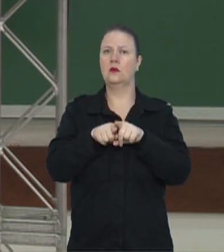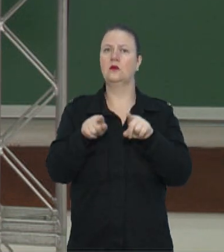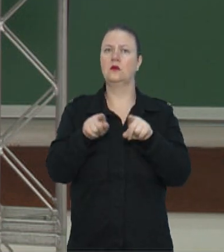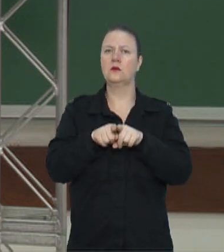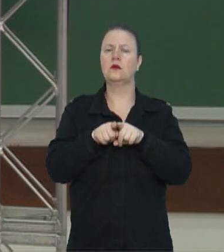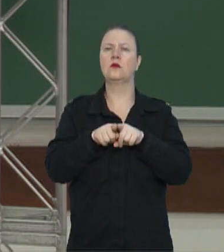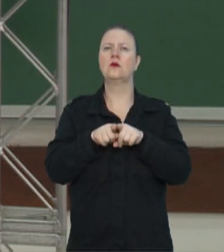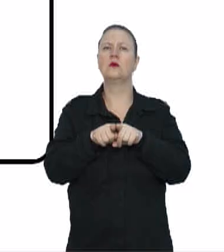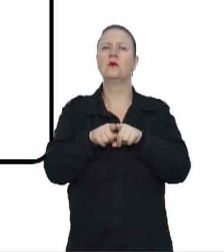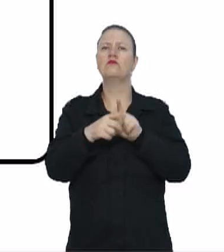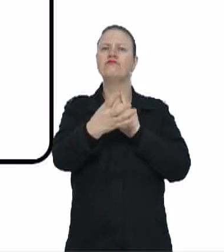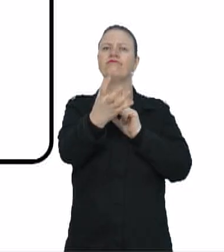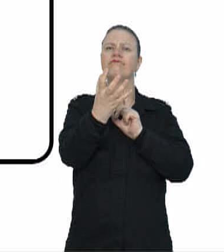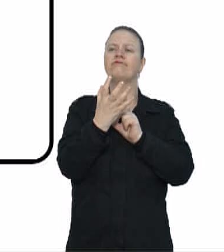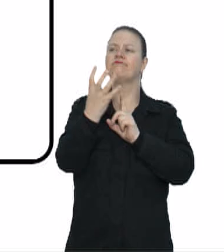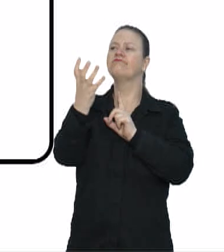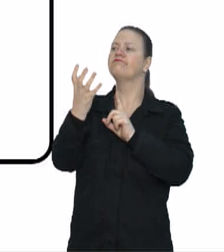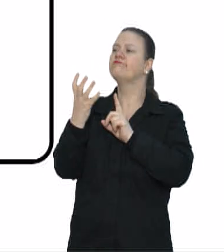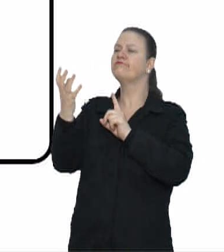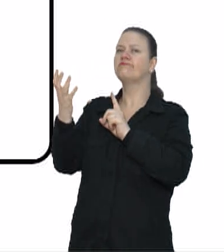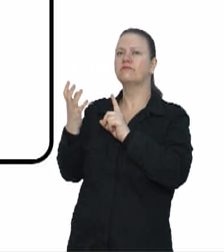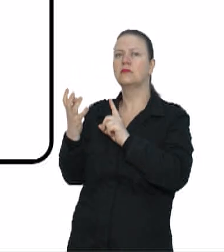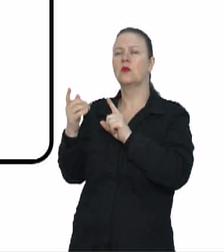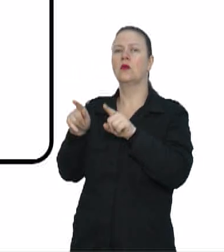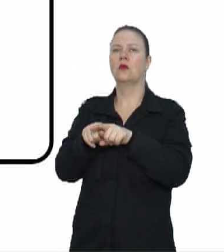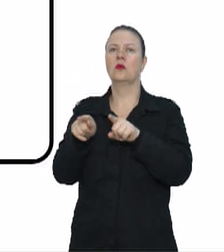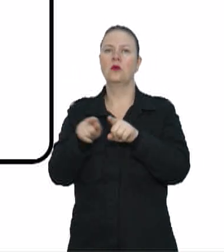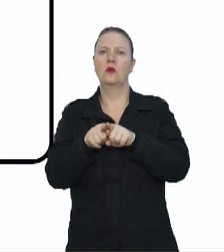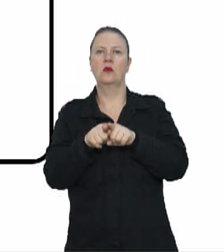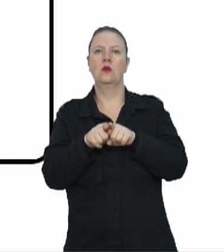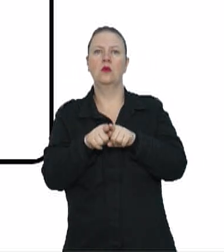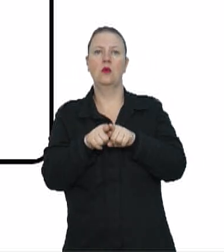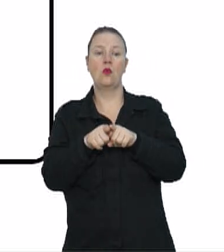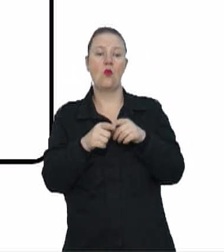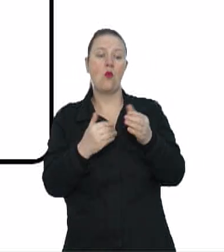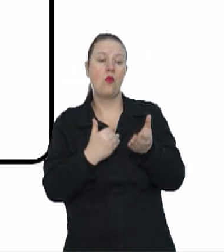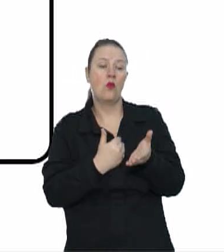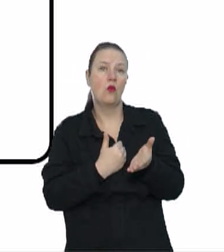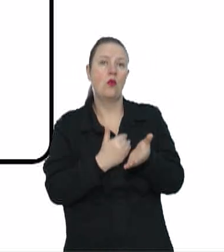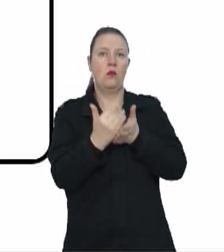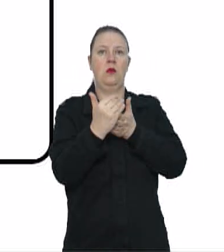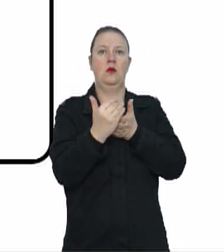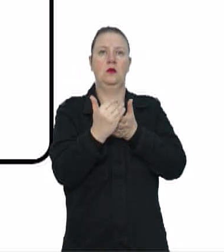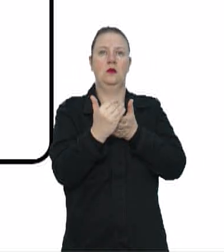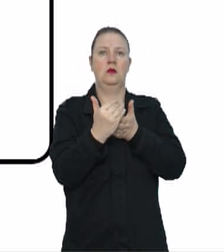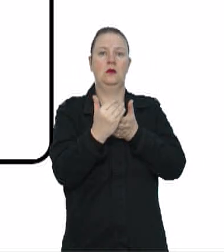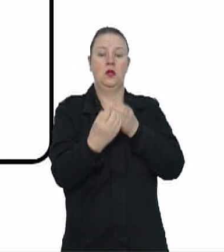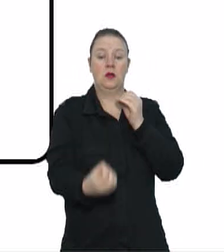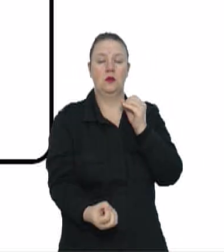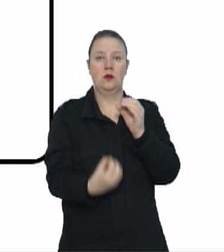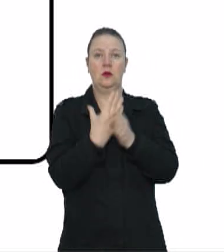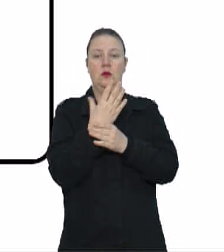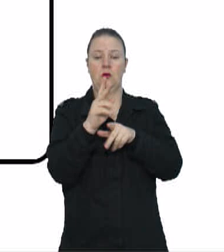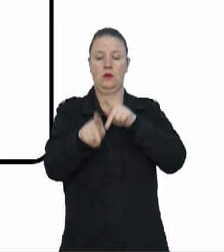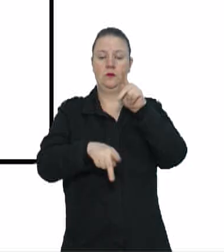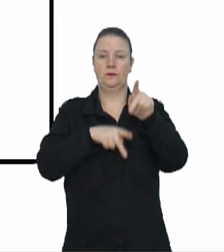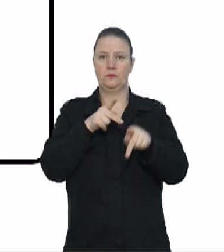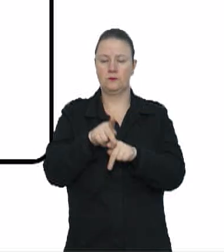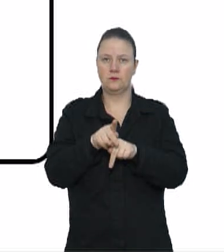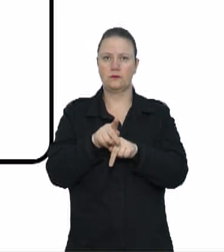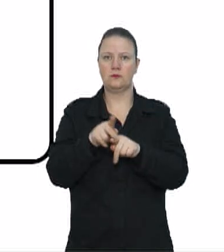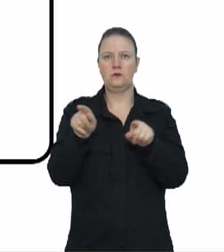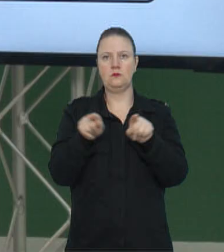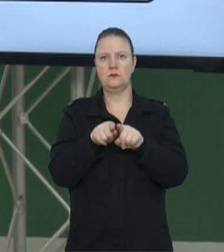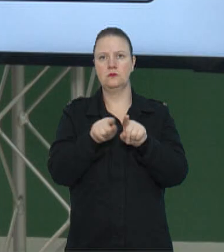diversidade é a influência que o Brasil sofreu na construção desse povo, né? E aí vem outros povos